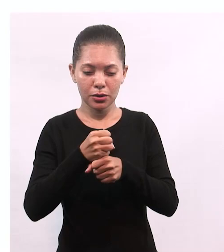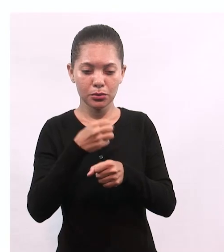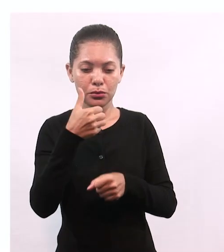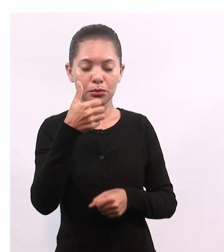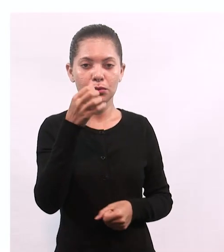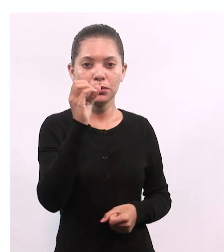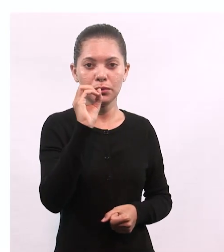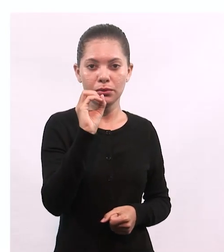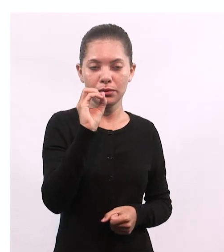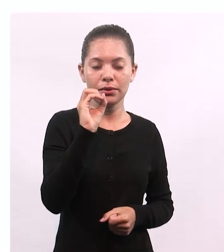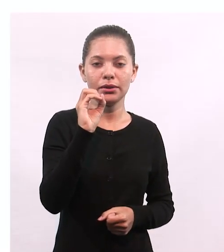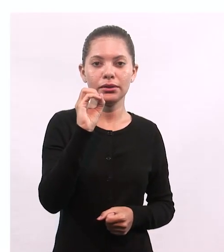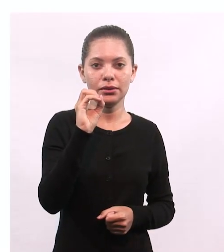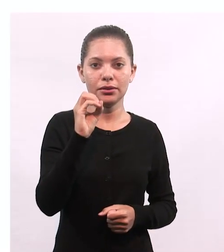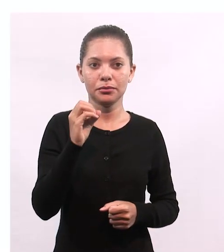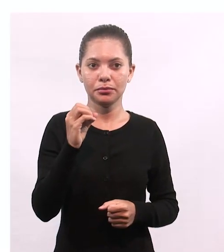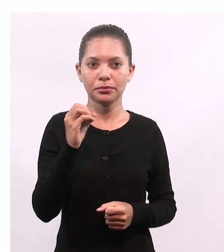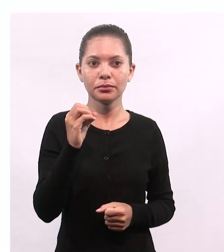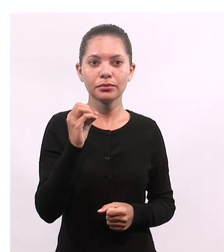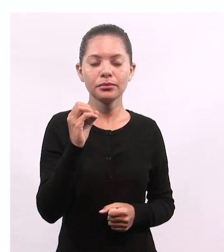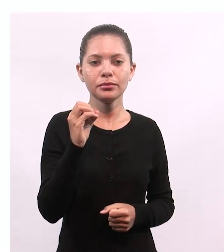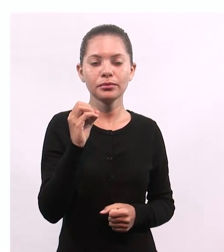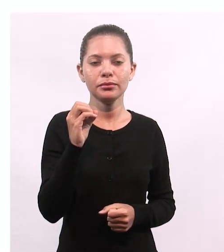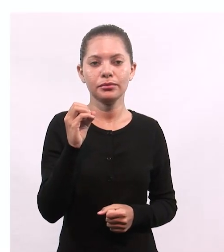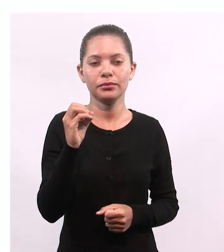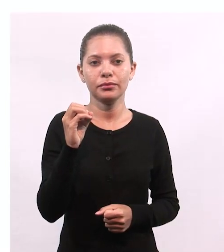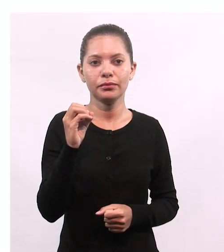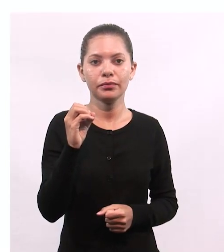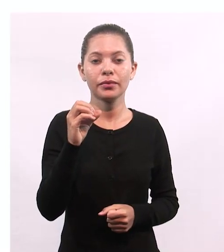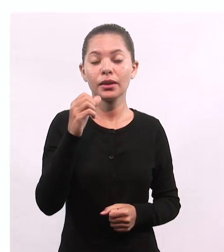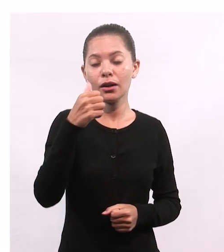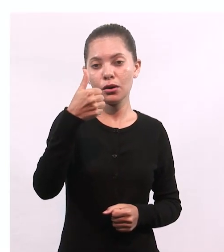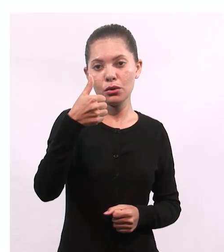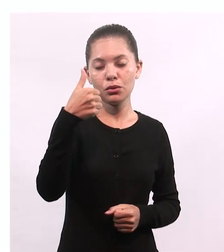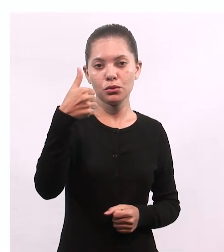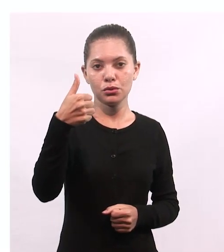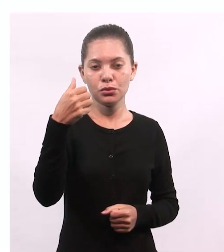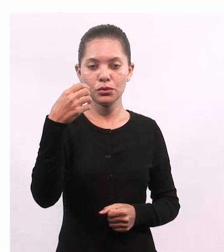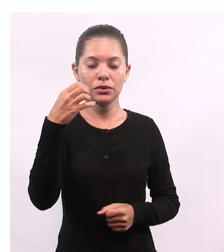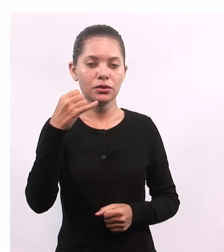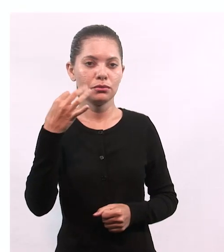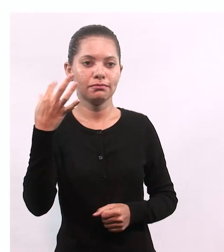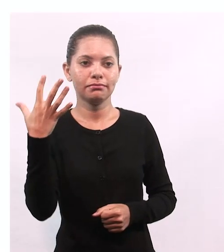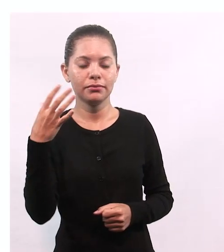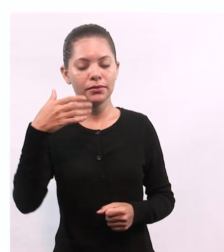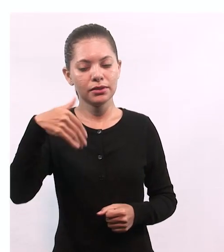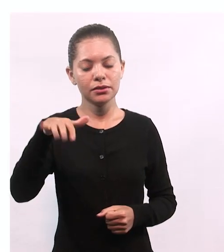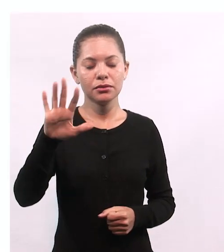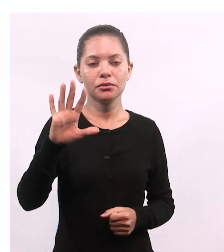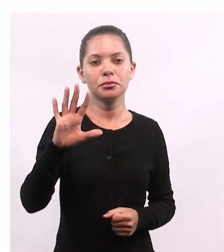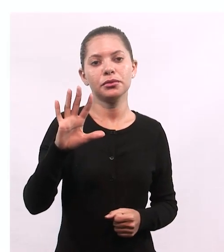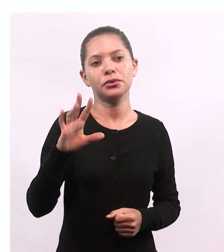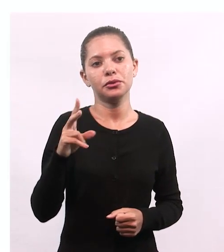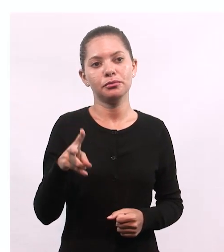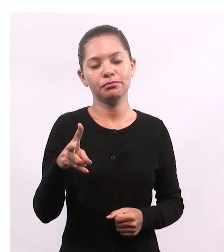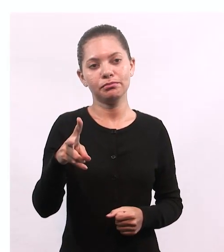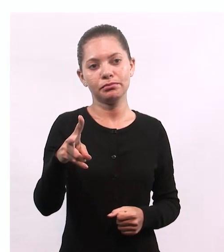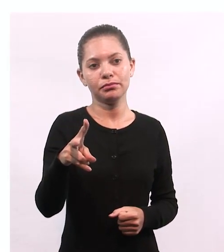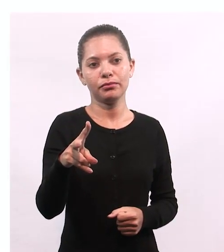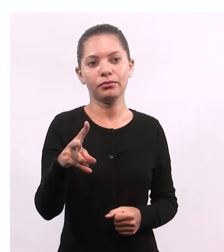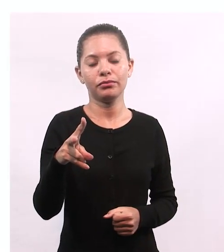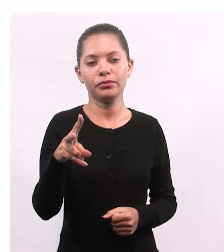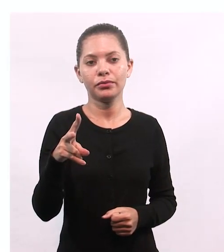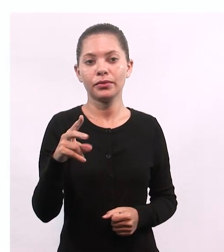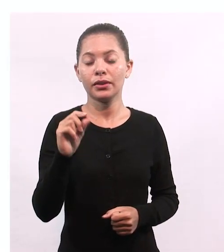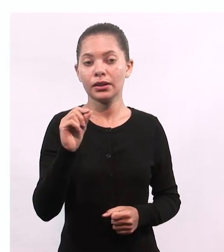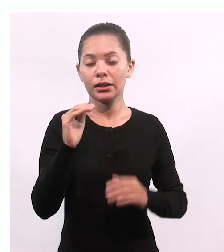década, 10 anos. Então, decágono, 10 ângulos, 10 lados. 11 lados, um decágono, e assim